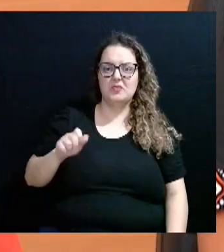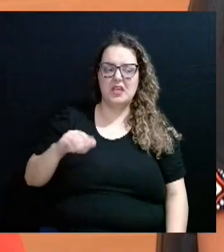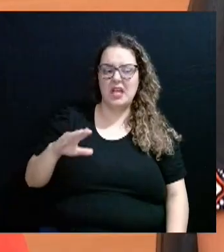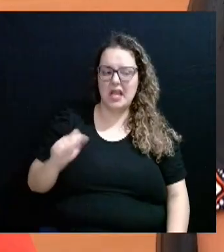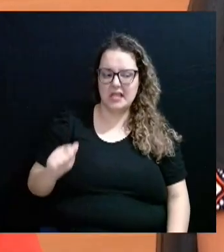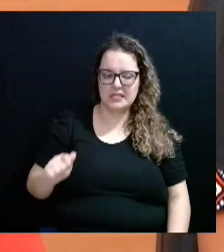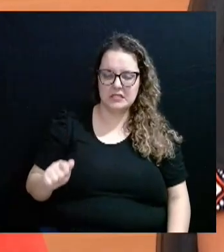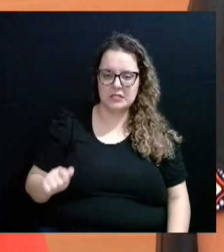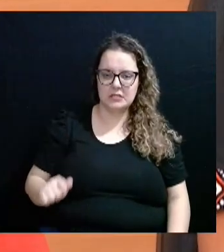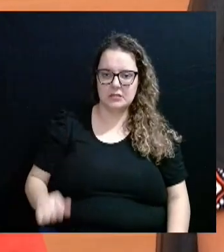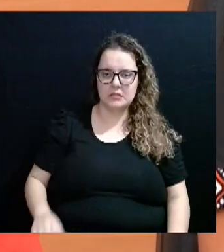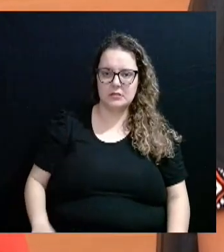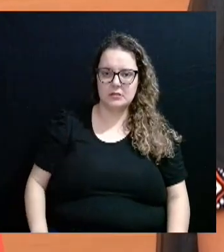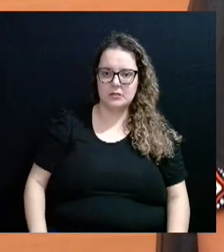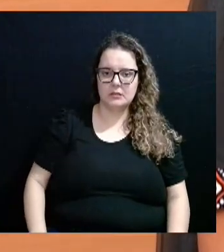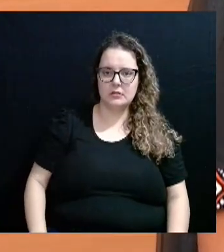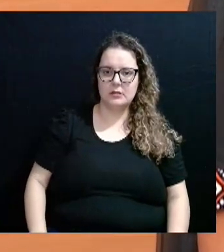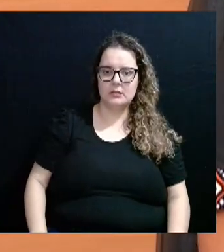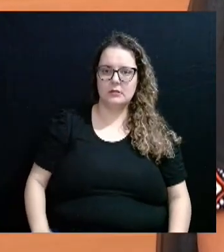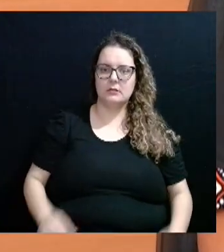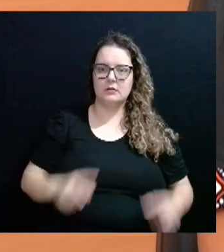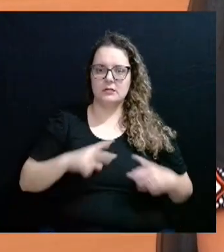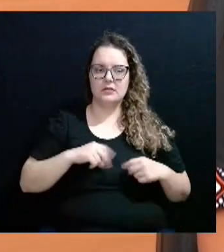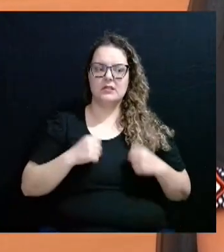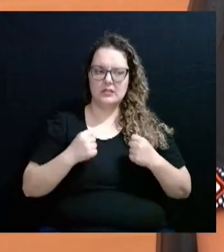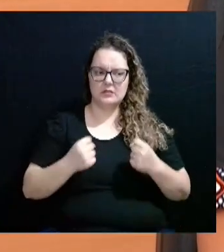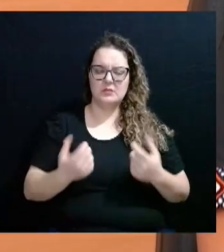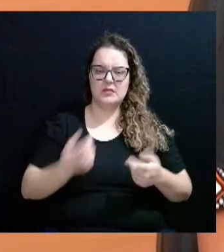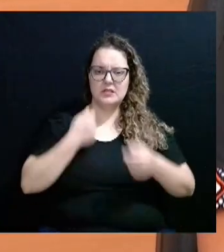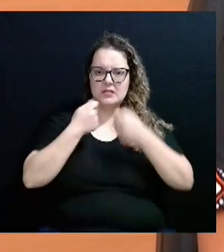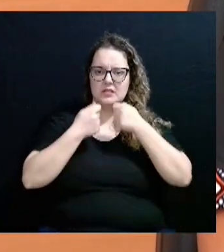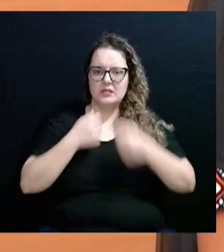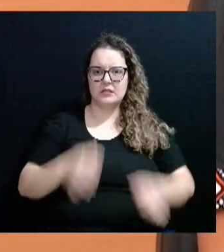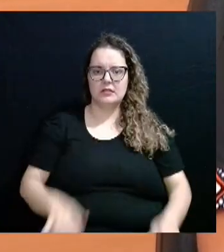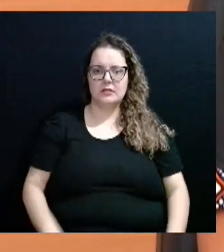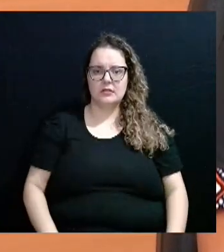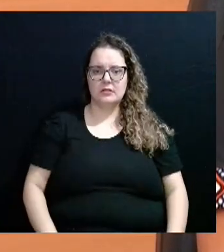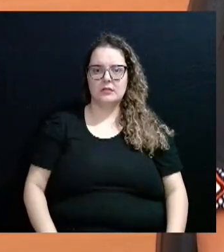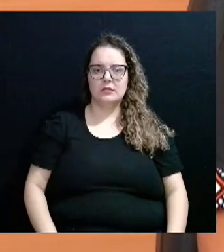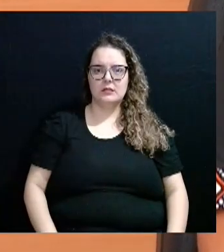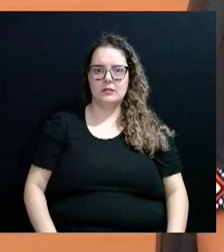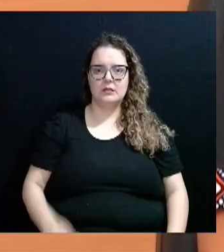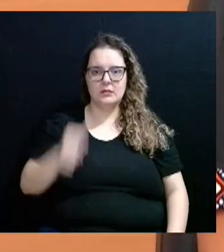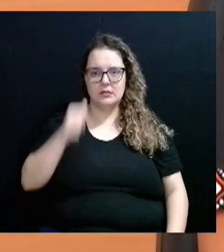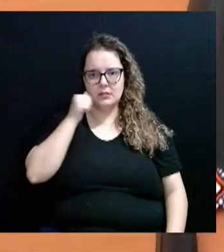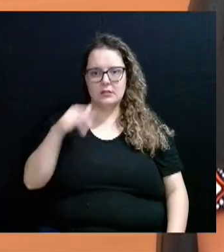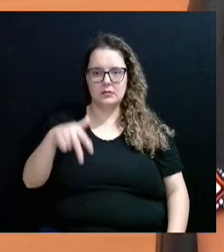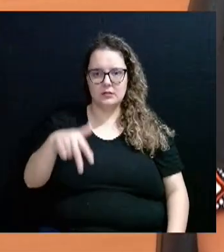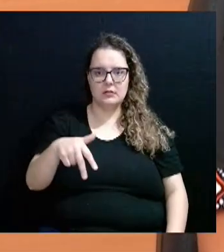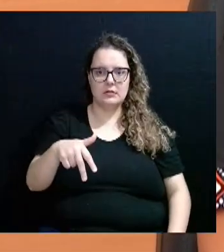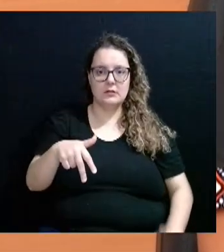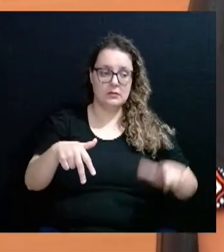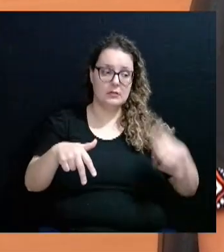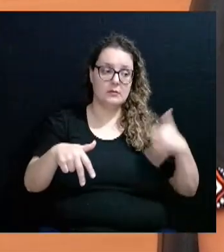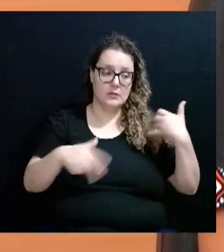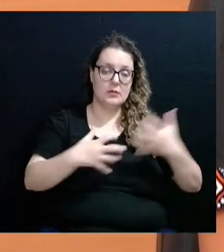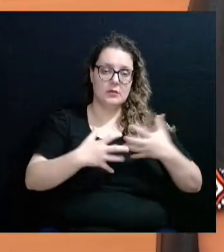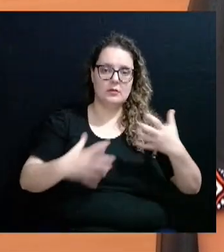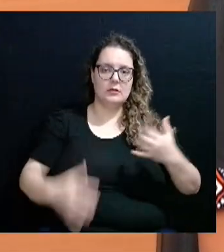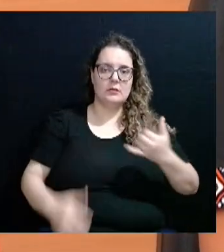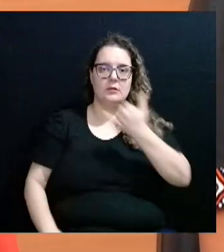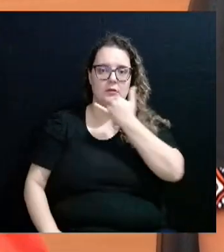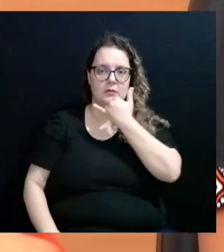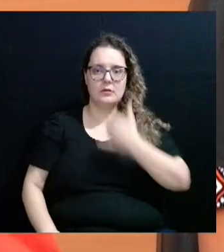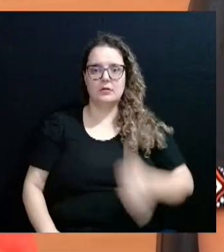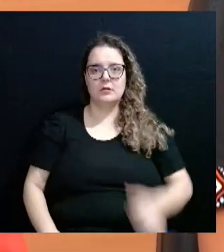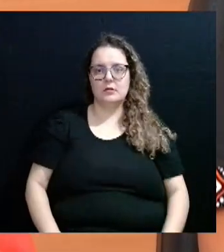E, nossa, sinistro, né? Uma entrevista assim. E essa moça apareceu pedindo desculpa, né? Depois de velha, né? Virou professora, tudo,